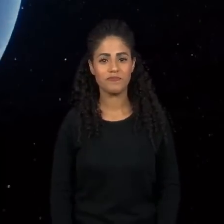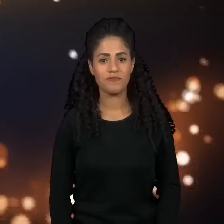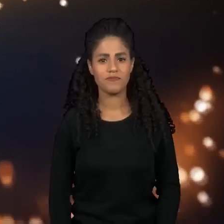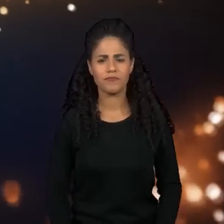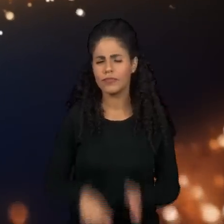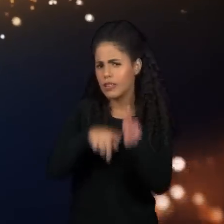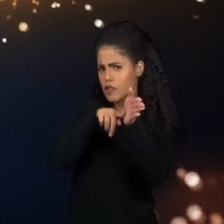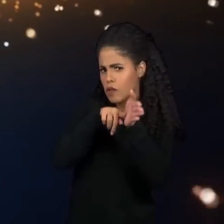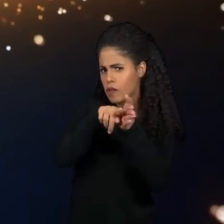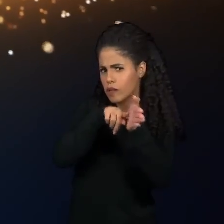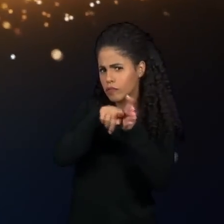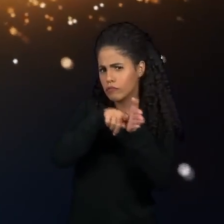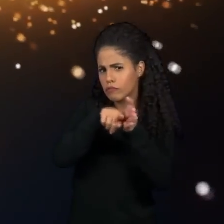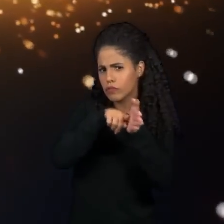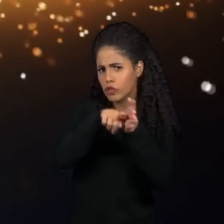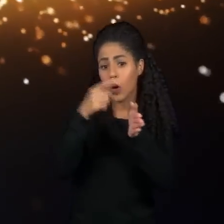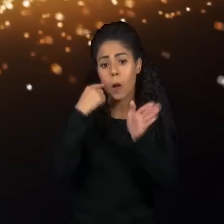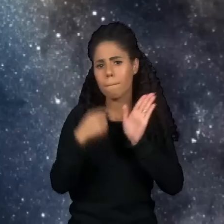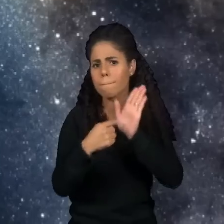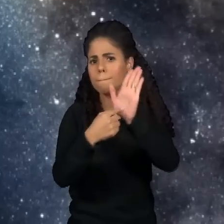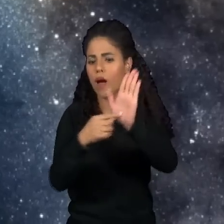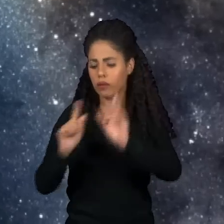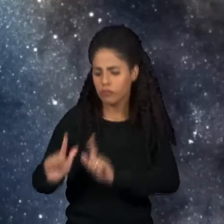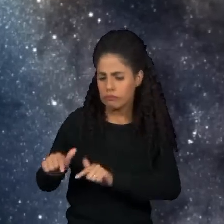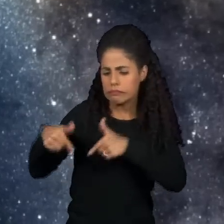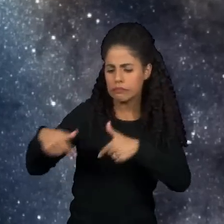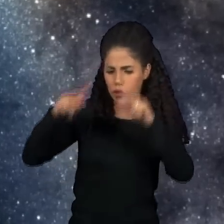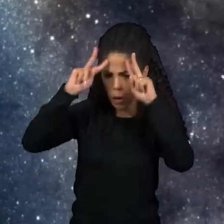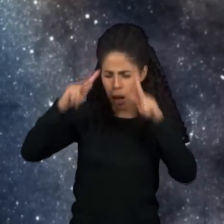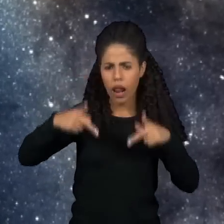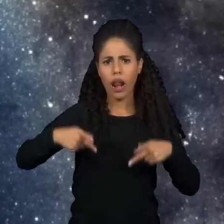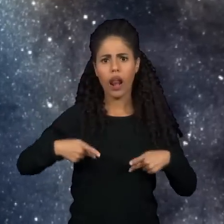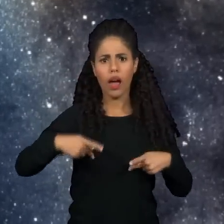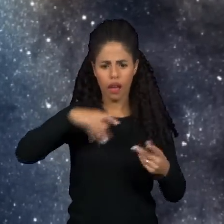Estudo científico comprova que as ações humanas mudaram